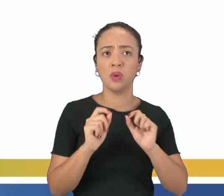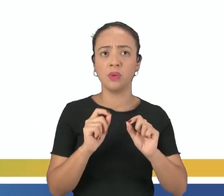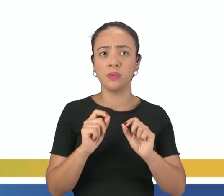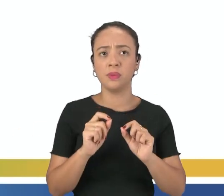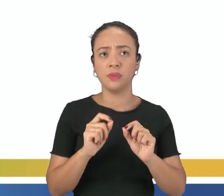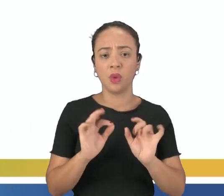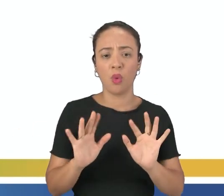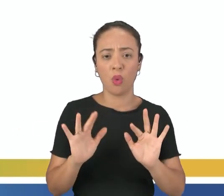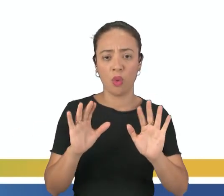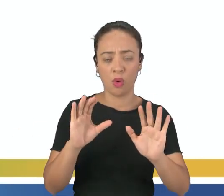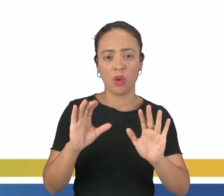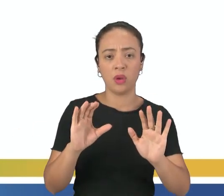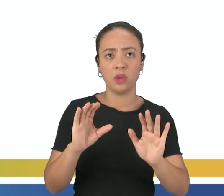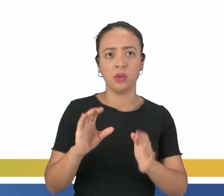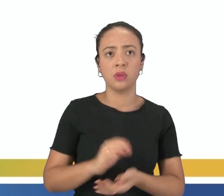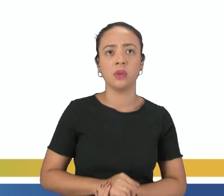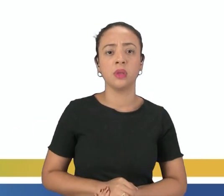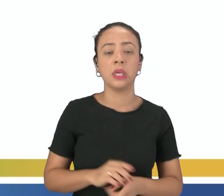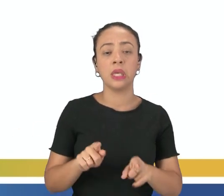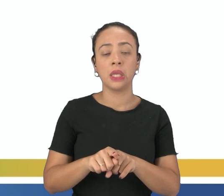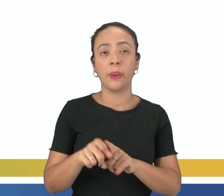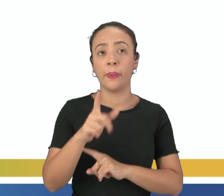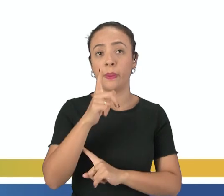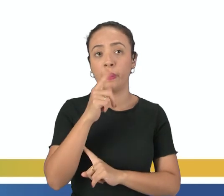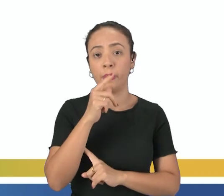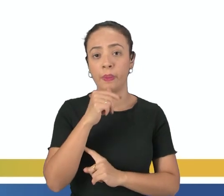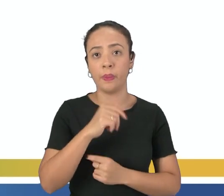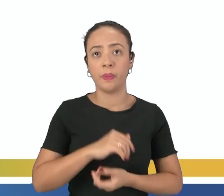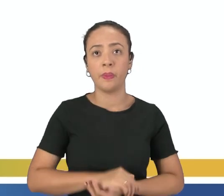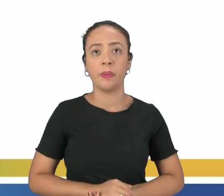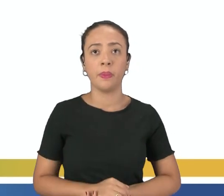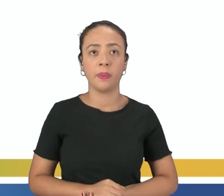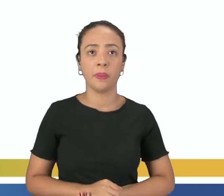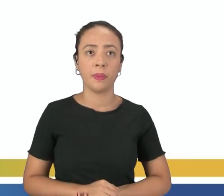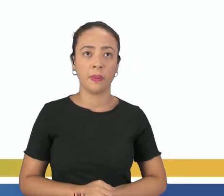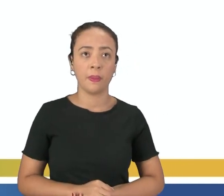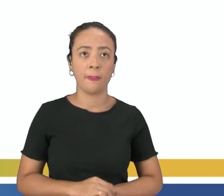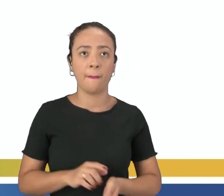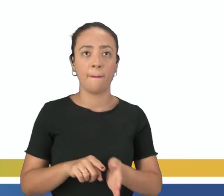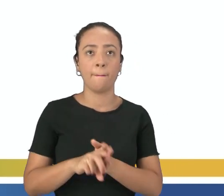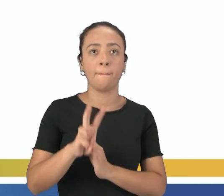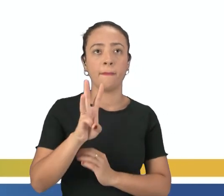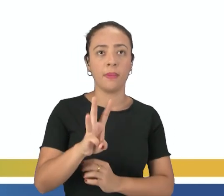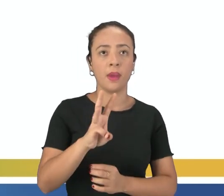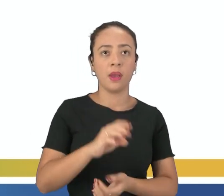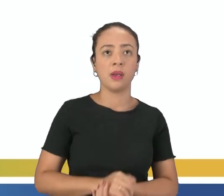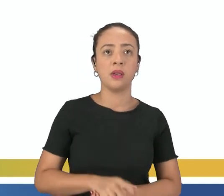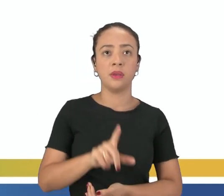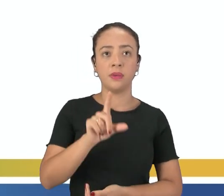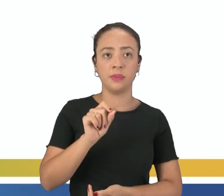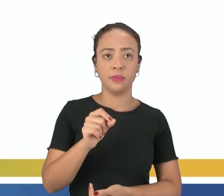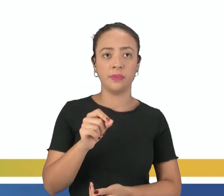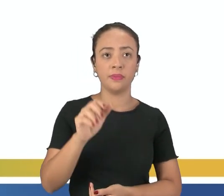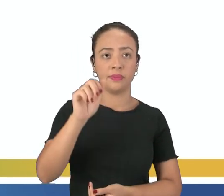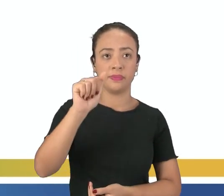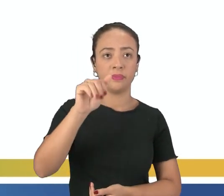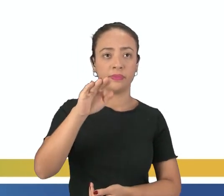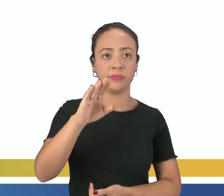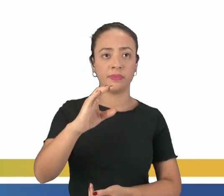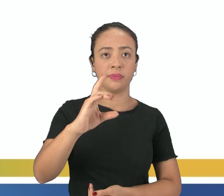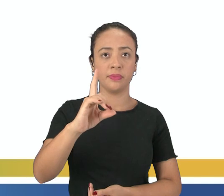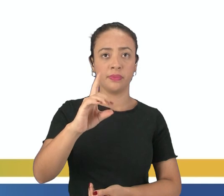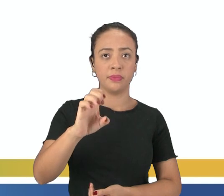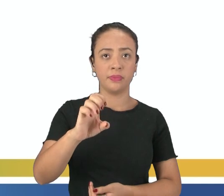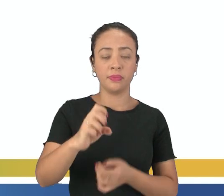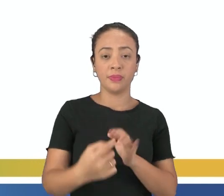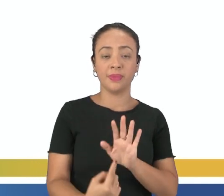a água, ok? Questão 3. Escolha dentre as alternativas aquela que fornece as palavras